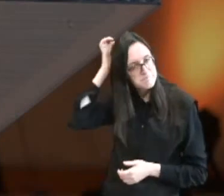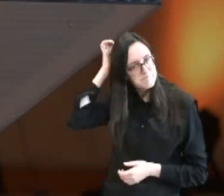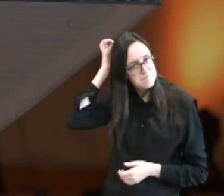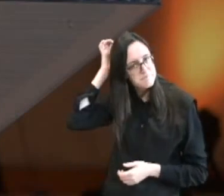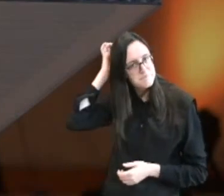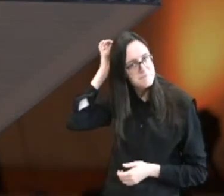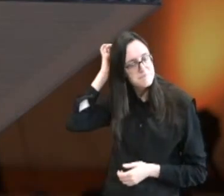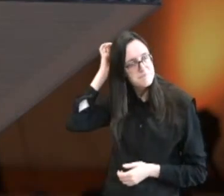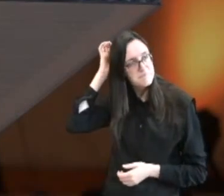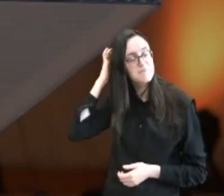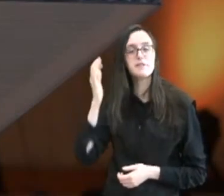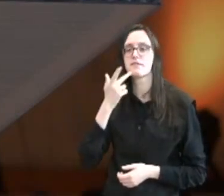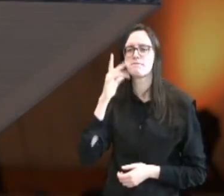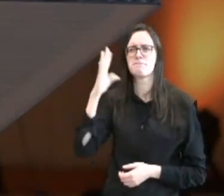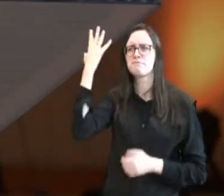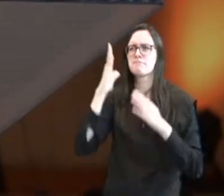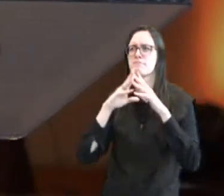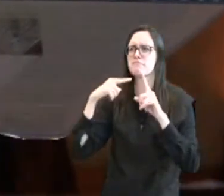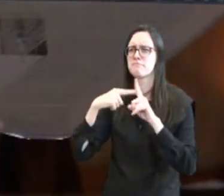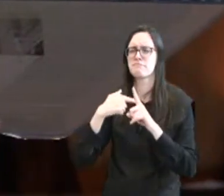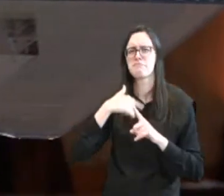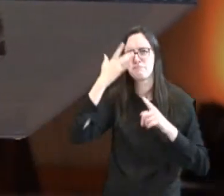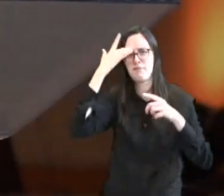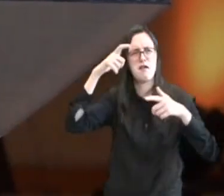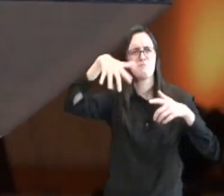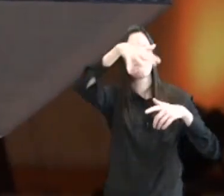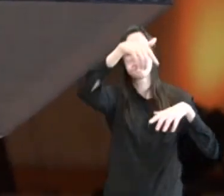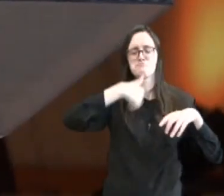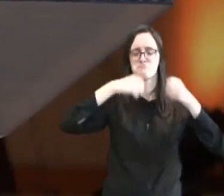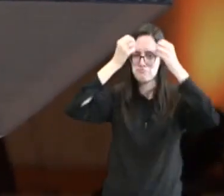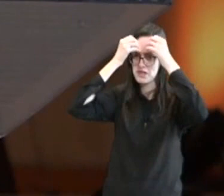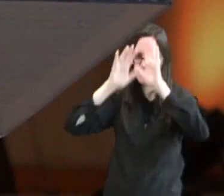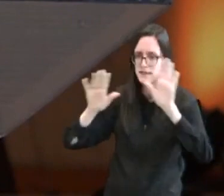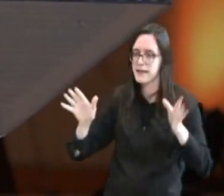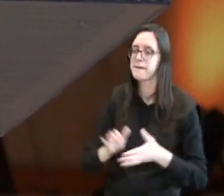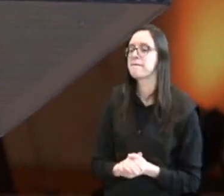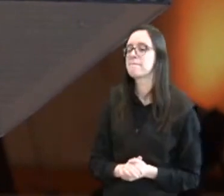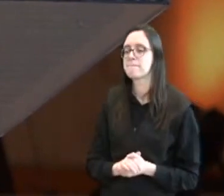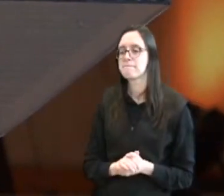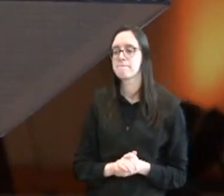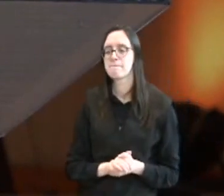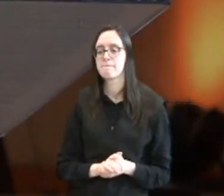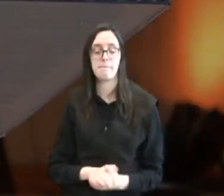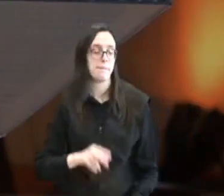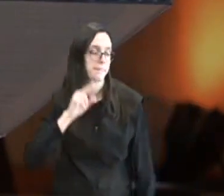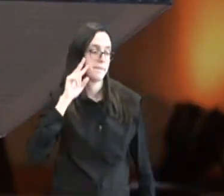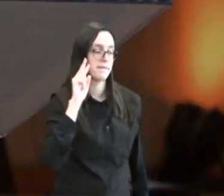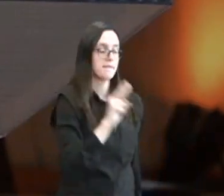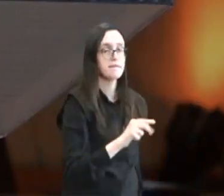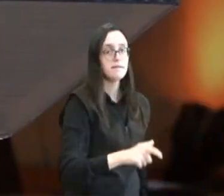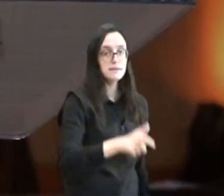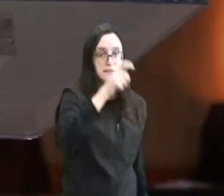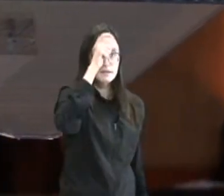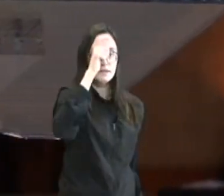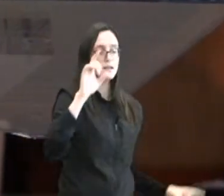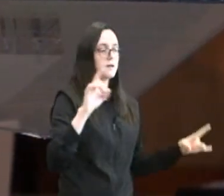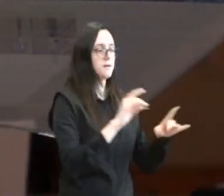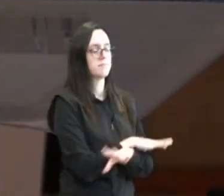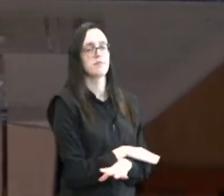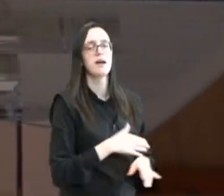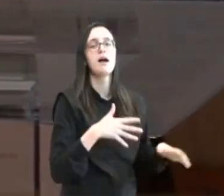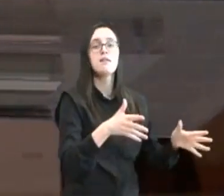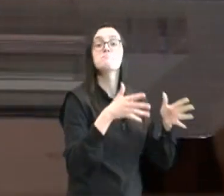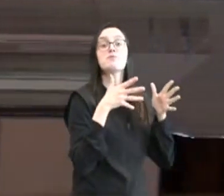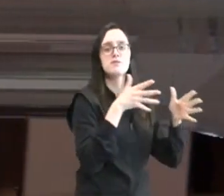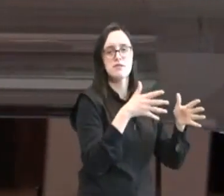Disse que aconteceu numa igreja aí, não sei aonde, não quero nem saber, que pegaram um endemoniado e foram entrevistar o endemoniado